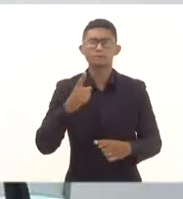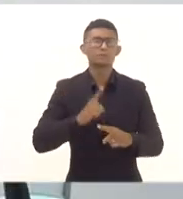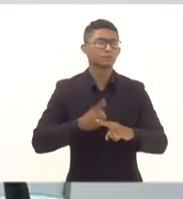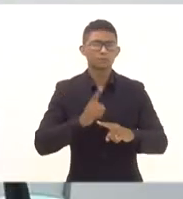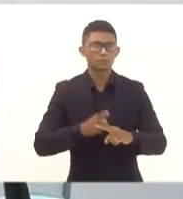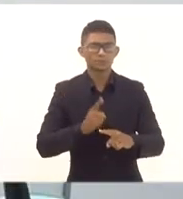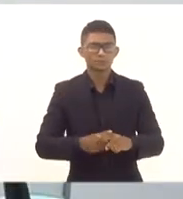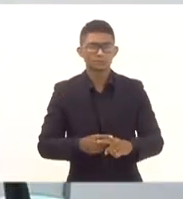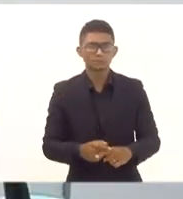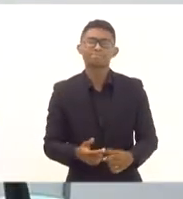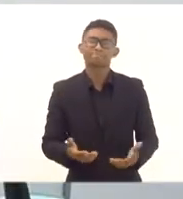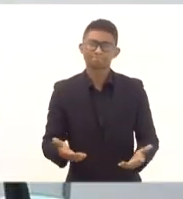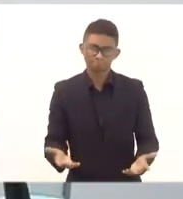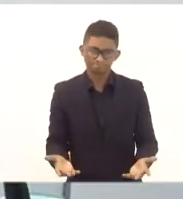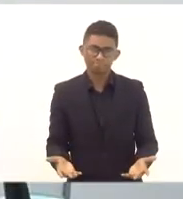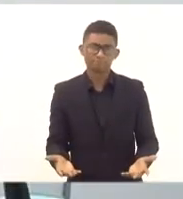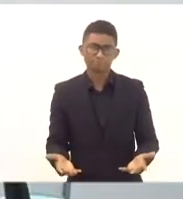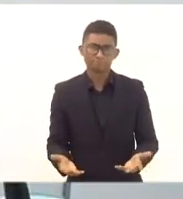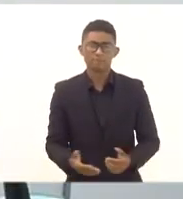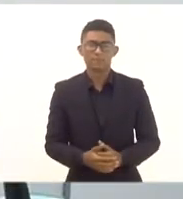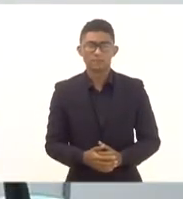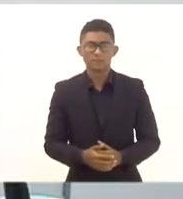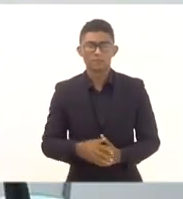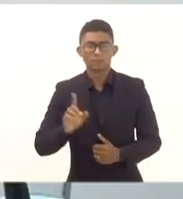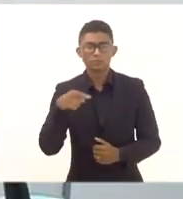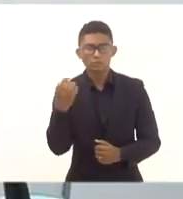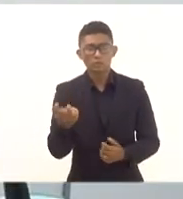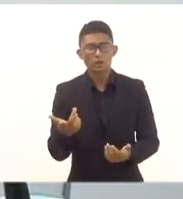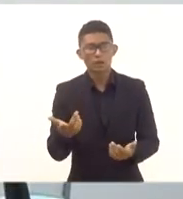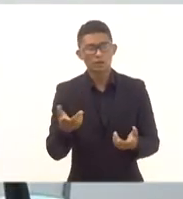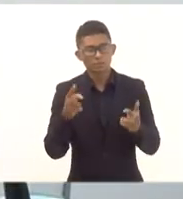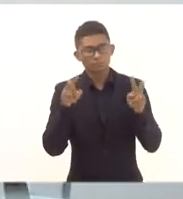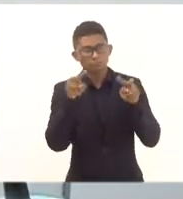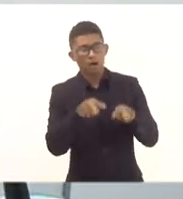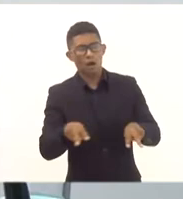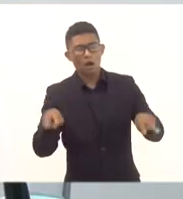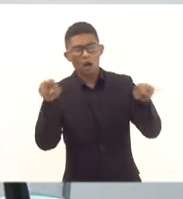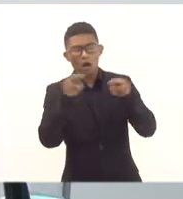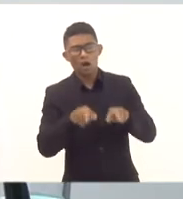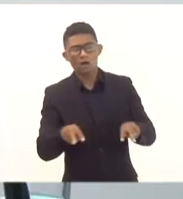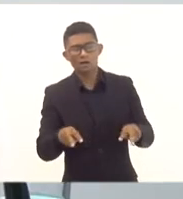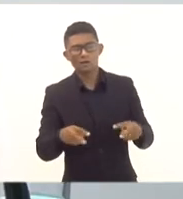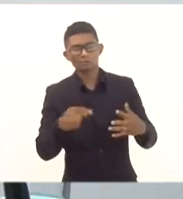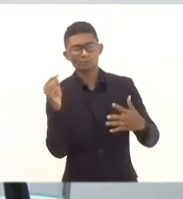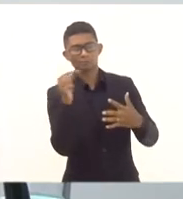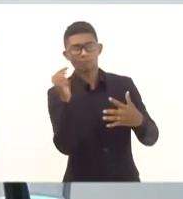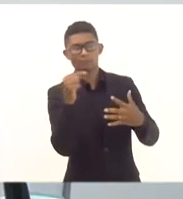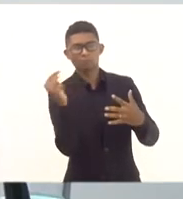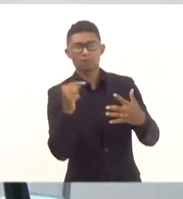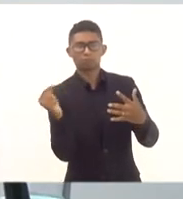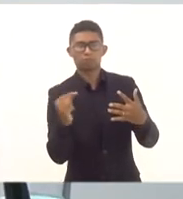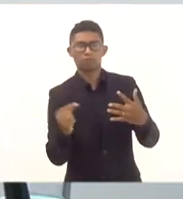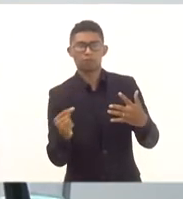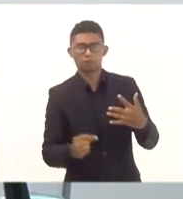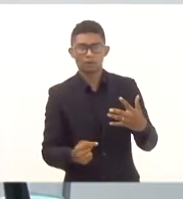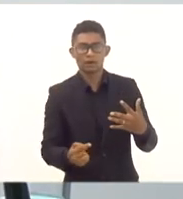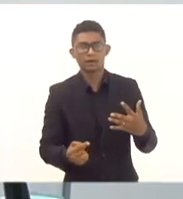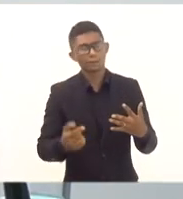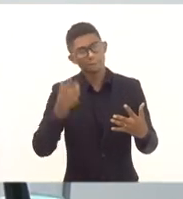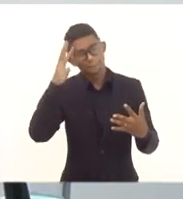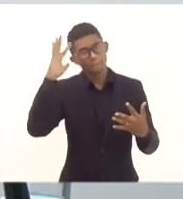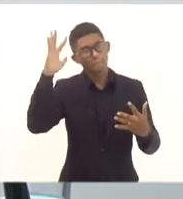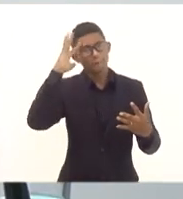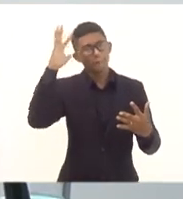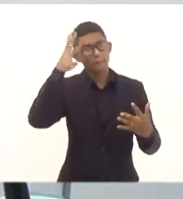justamente para conseguirmos botar uma lupa sobre essas determinações e saber o que que tá dando